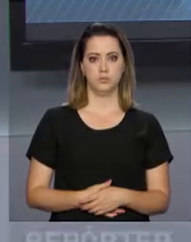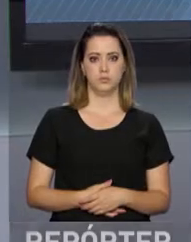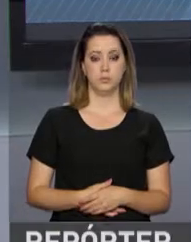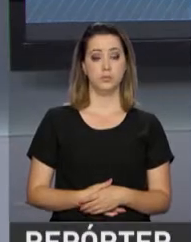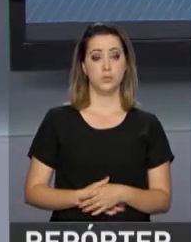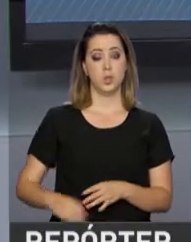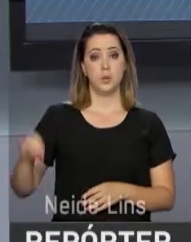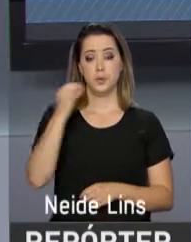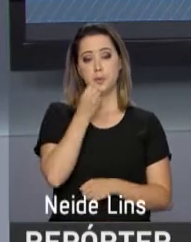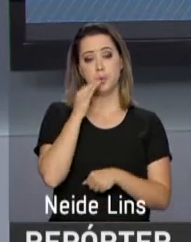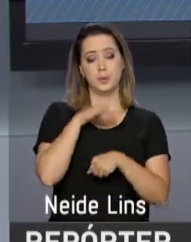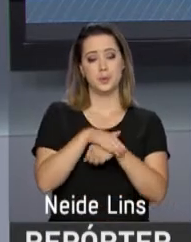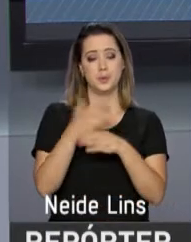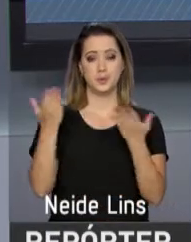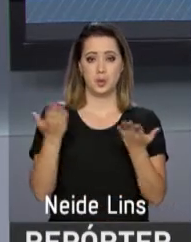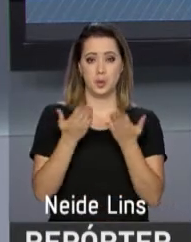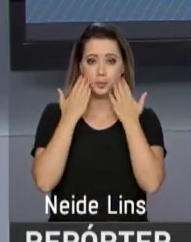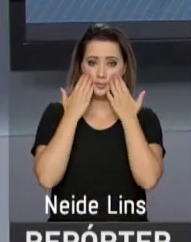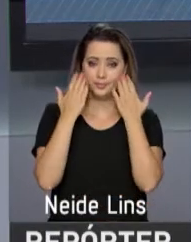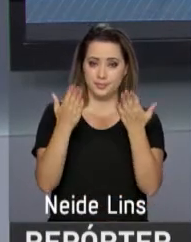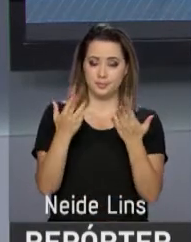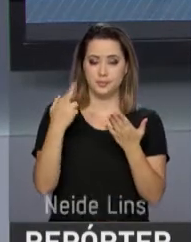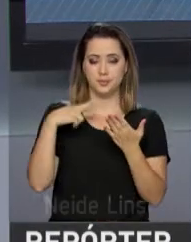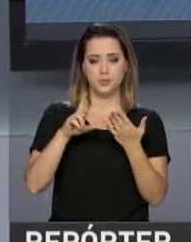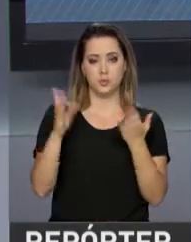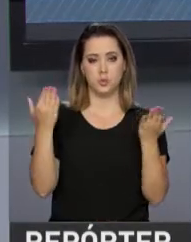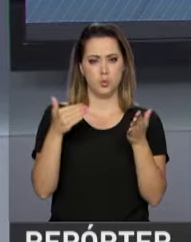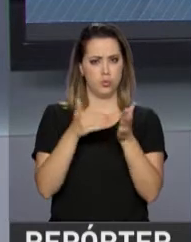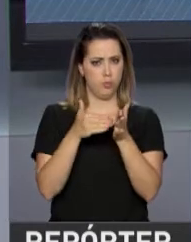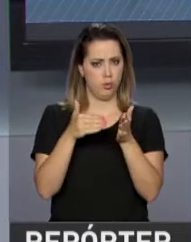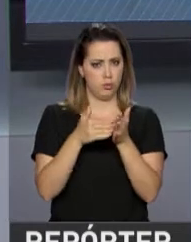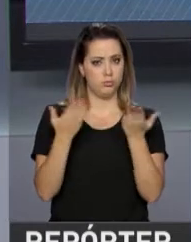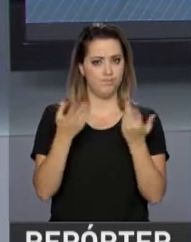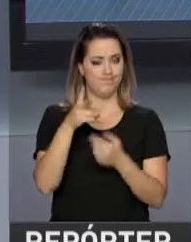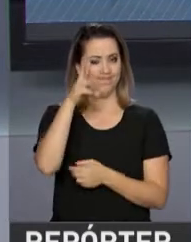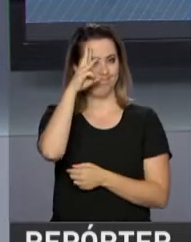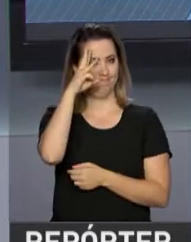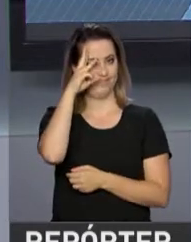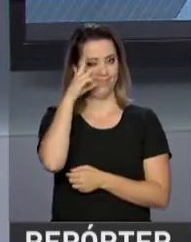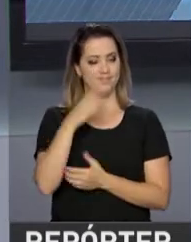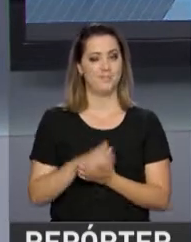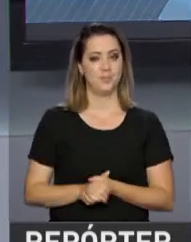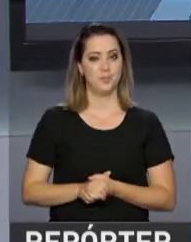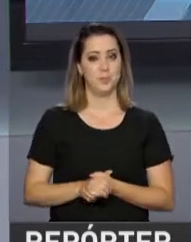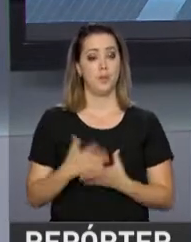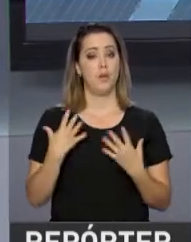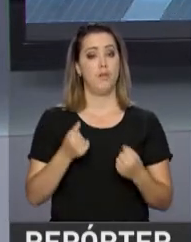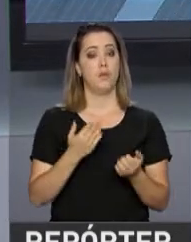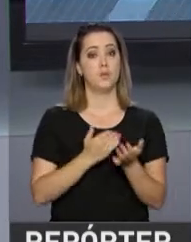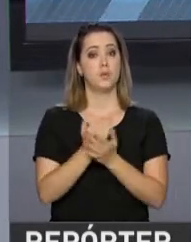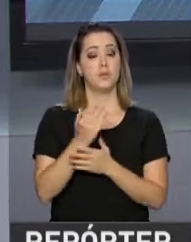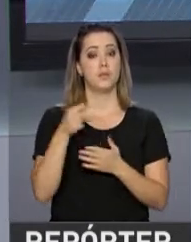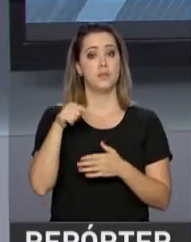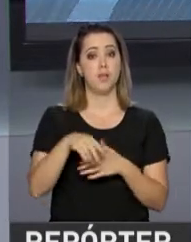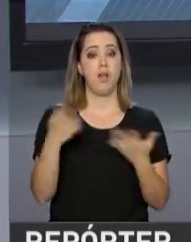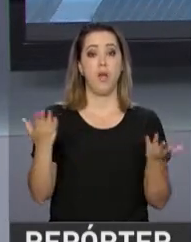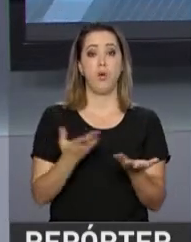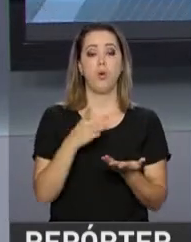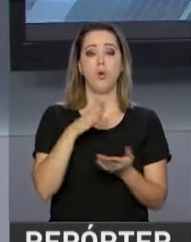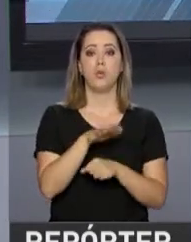olá boa noite no ar a última edição desta terça-feira do repórter nbr e nós vamos começar essa edição